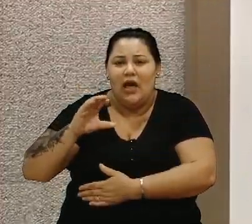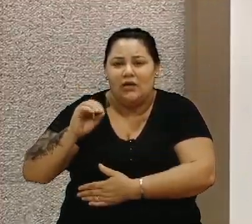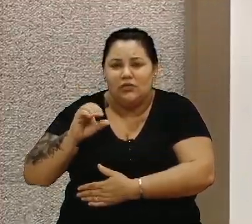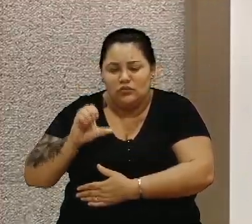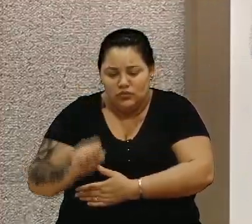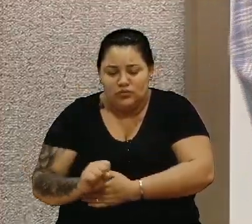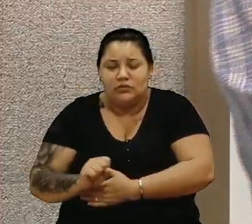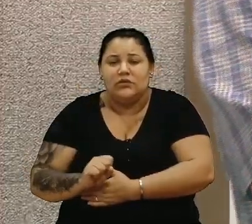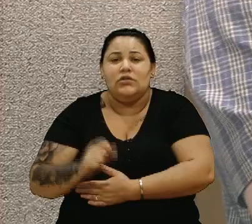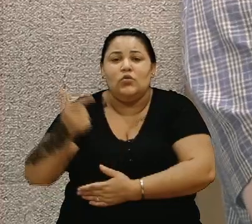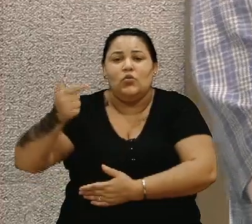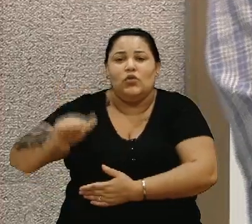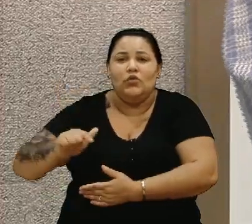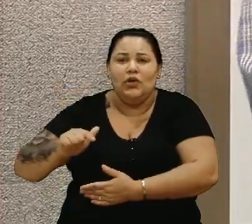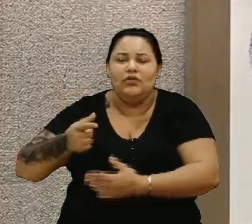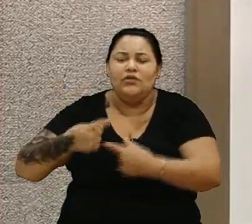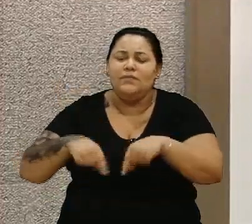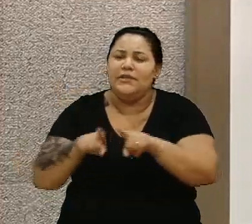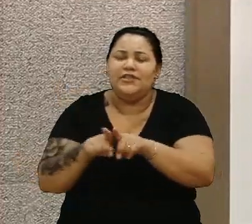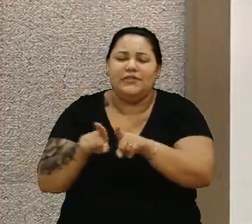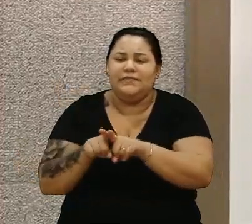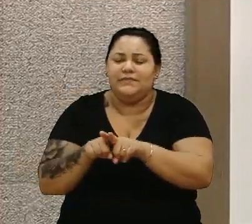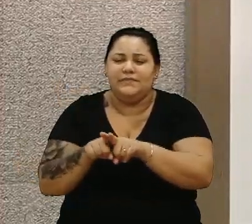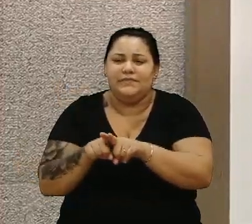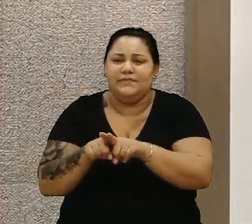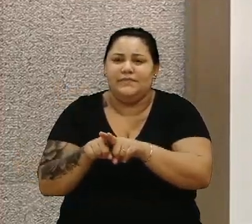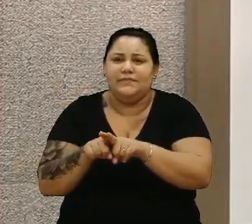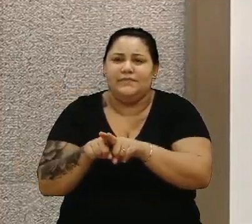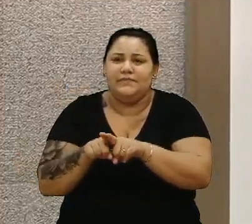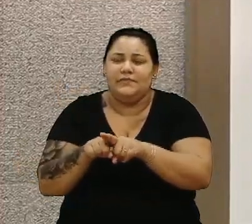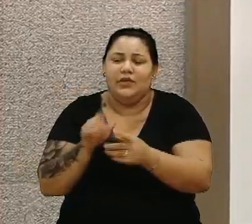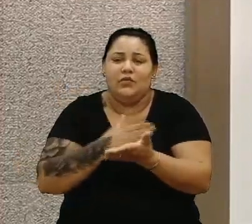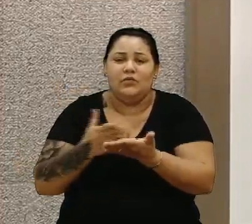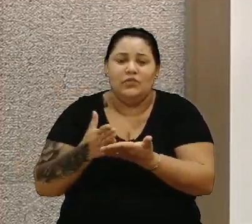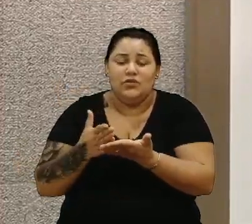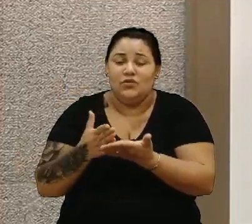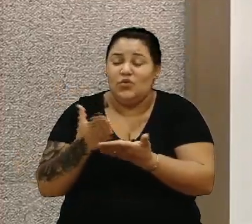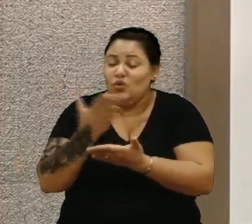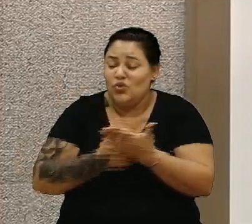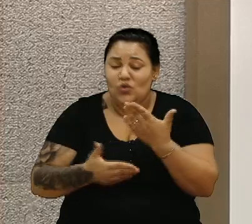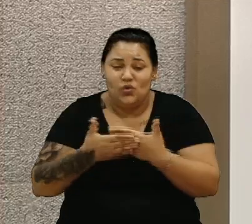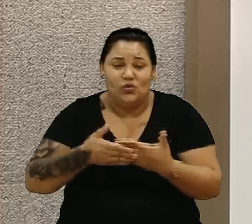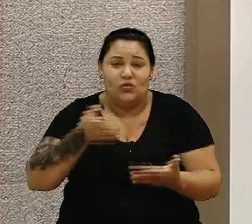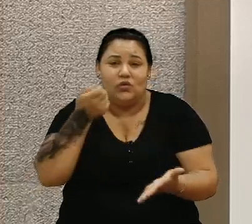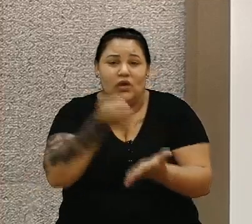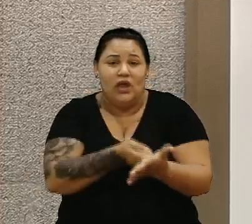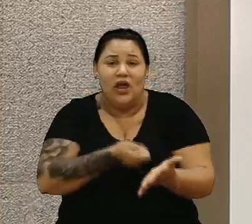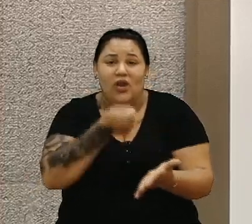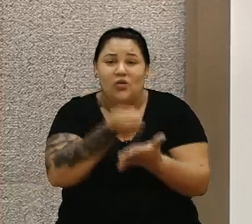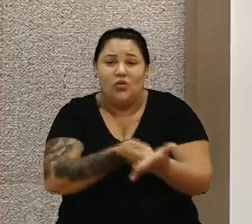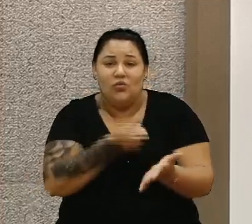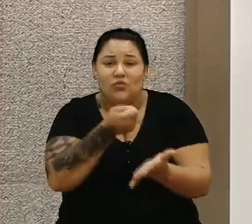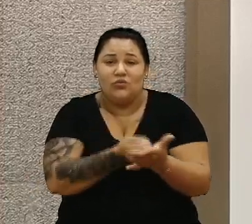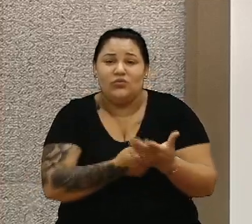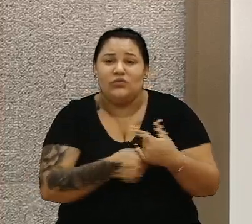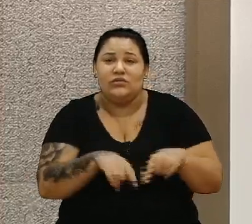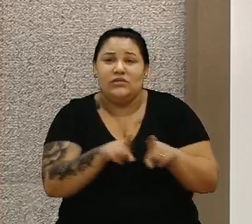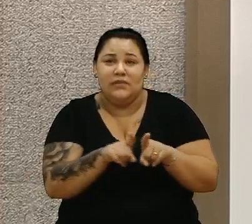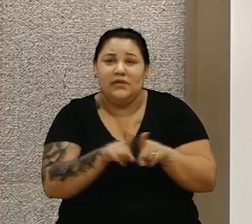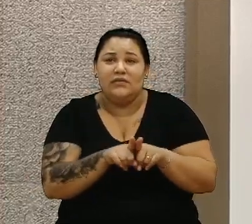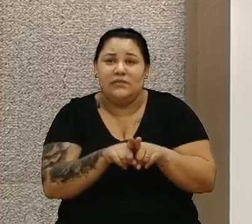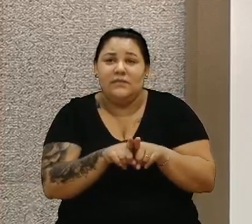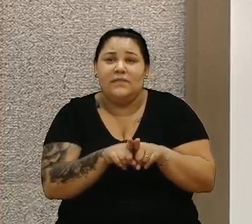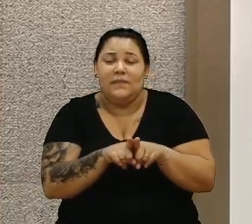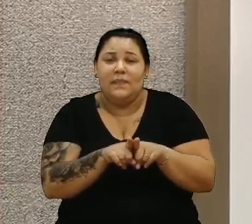2 pedidos de tombamento. E a partir daí que começou toda essa luta, né? Lamentavelmente,